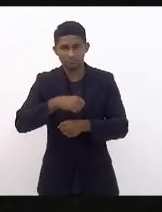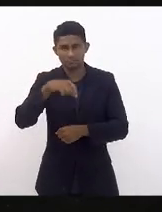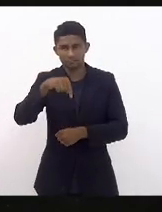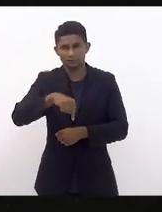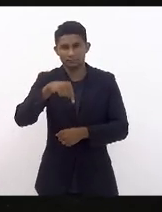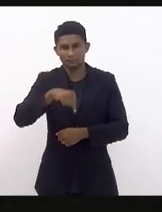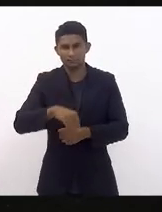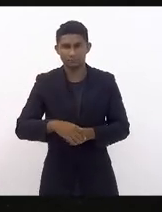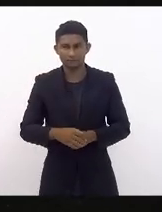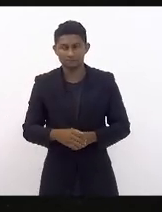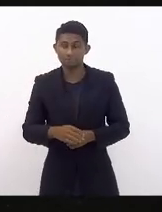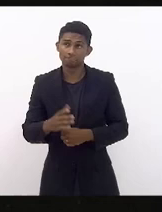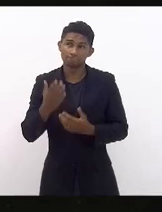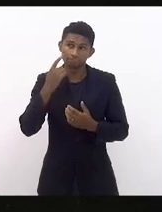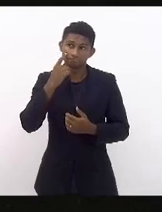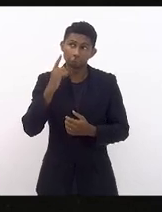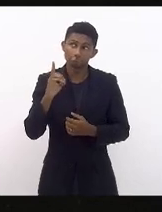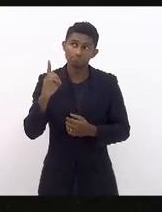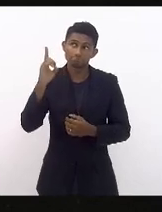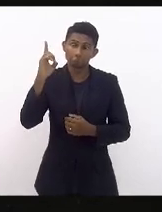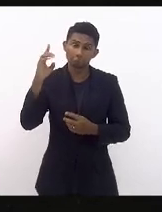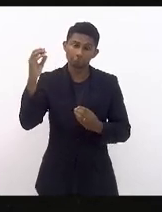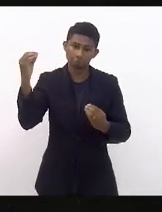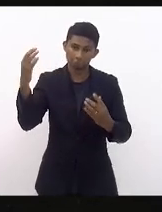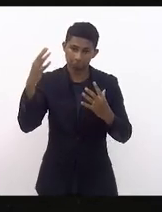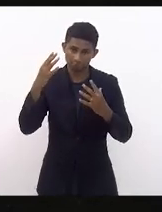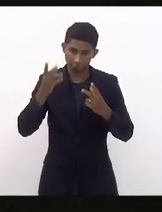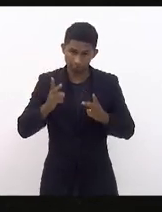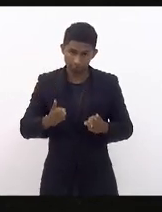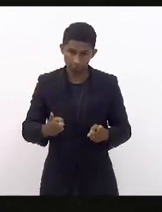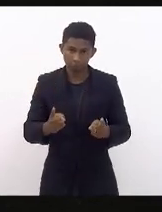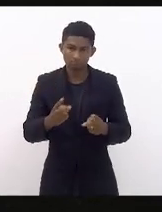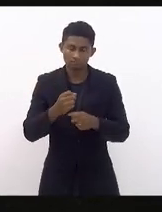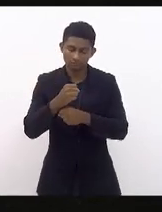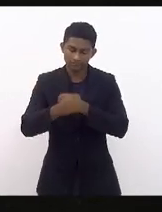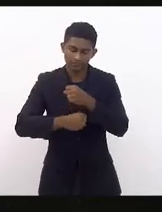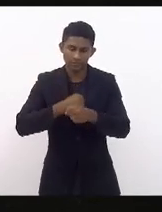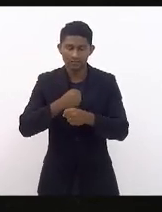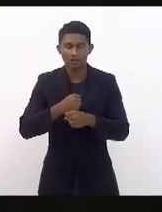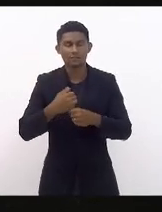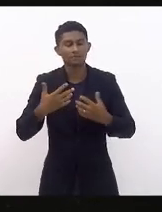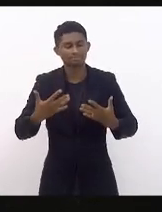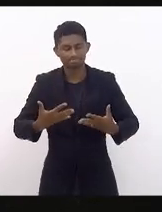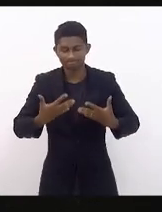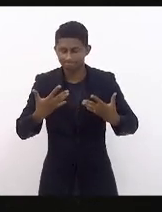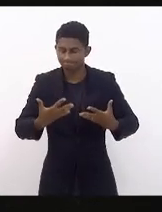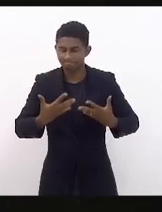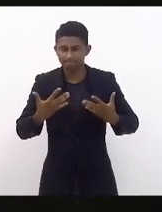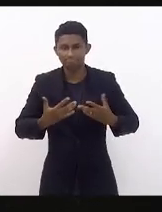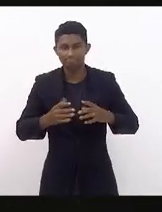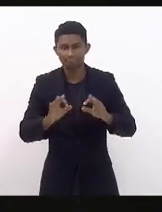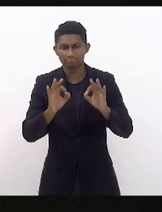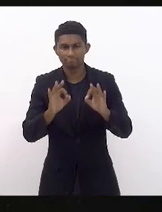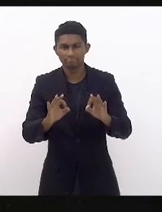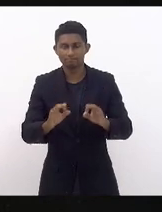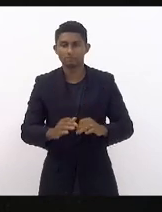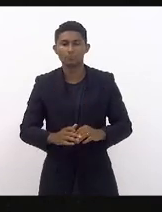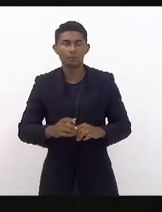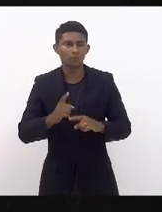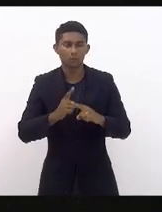se Deus permitir, vou viver um ano de muitas alegrias, porque